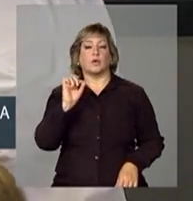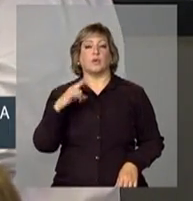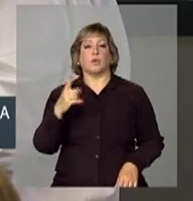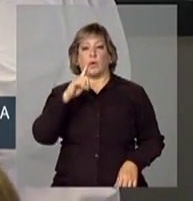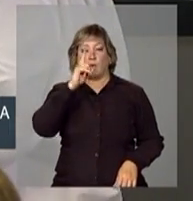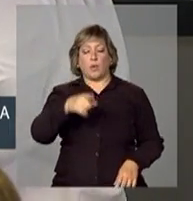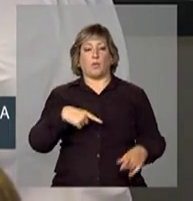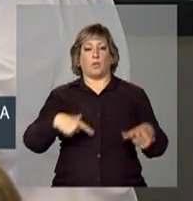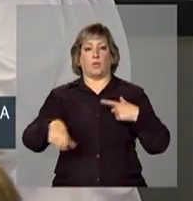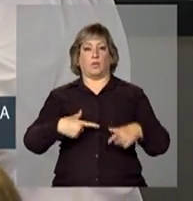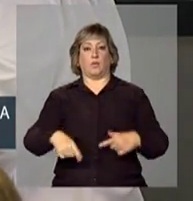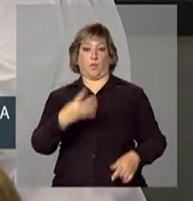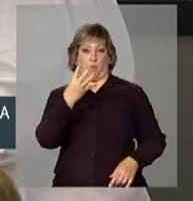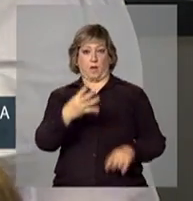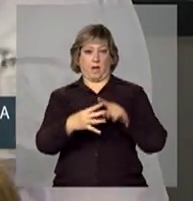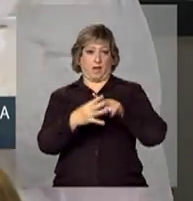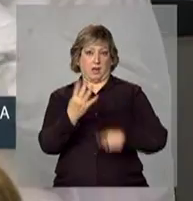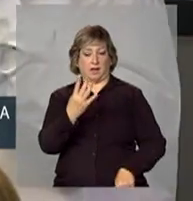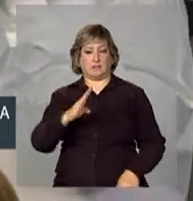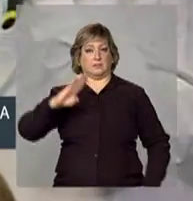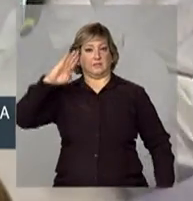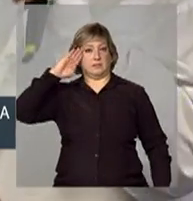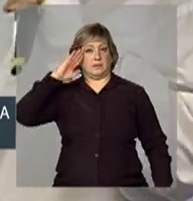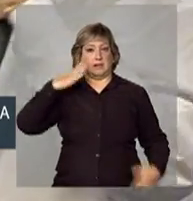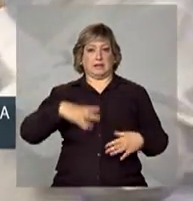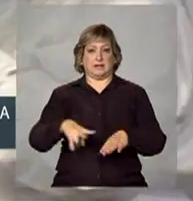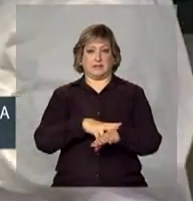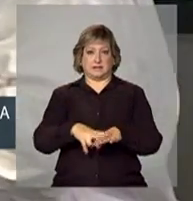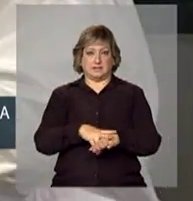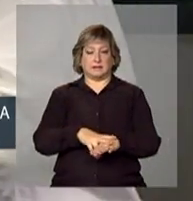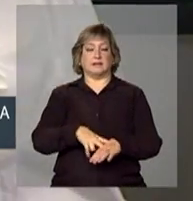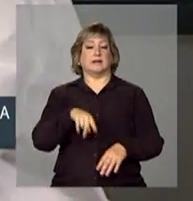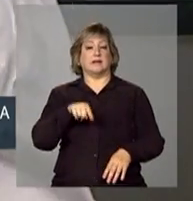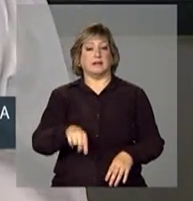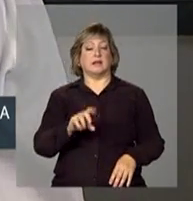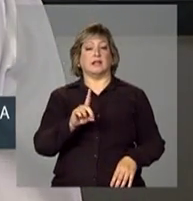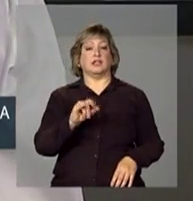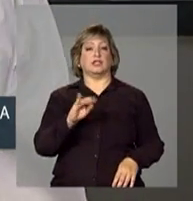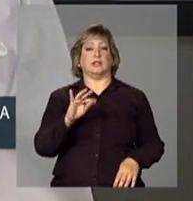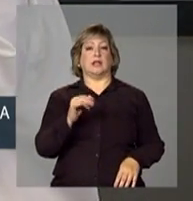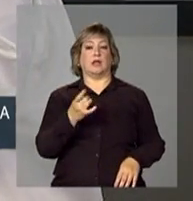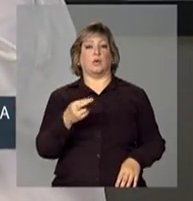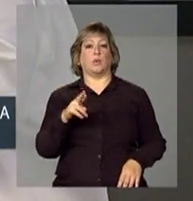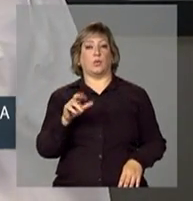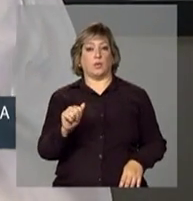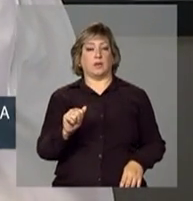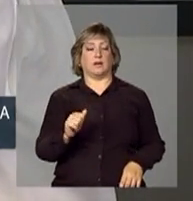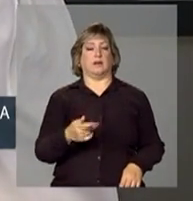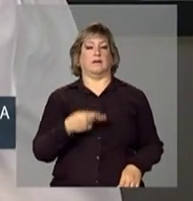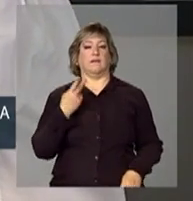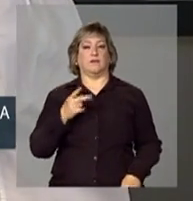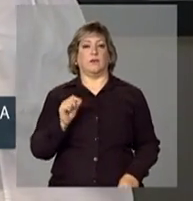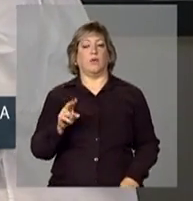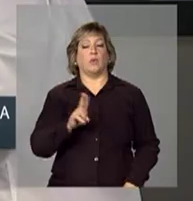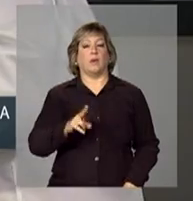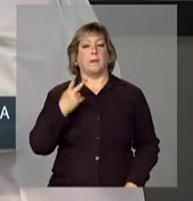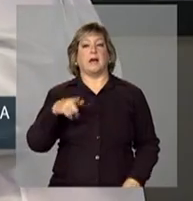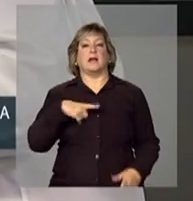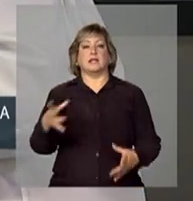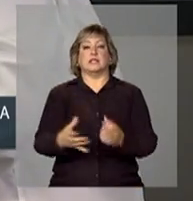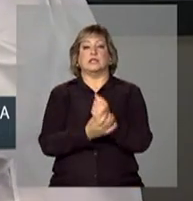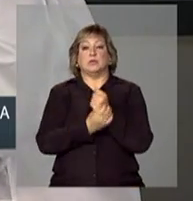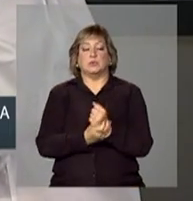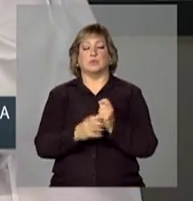comandos dos quatro exércitos, né? Esse foi um artifício que a ditadura utilizou para assegurar a autoridade do